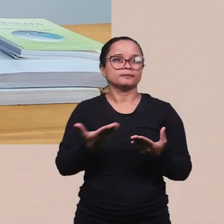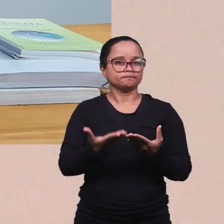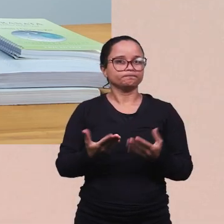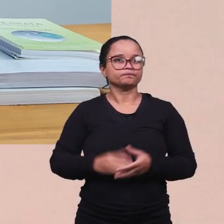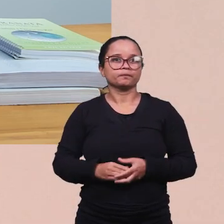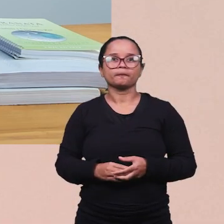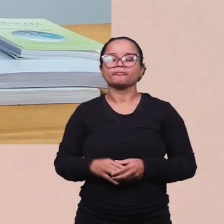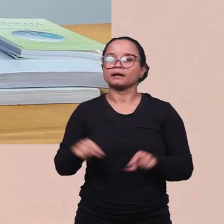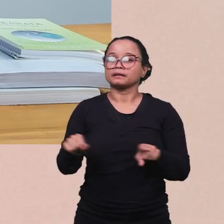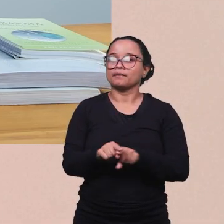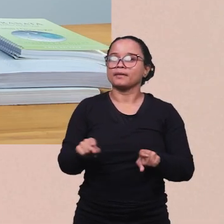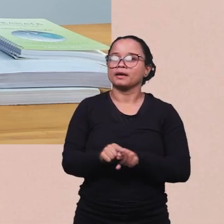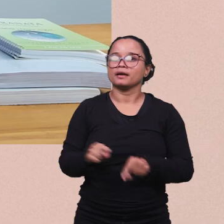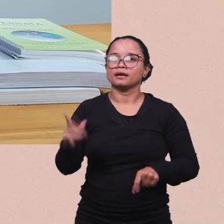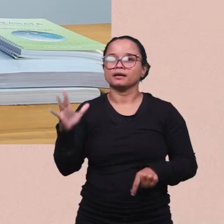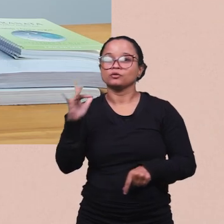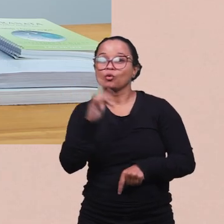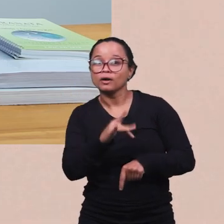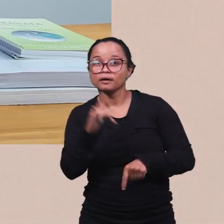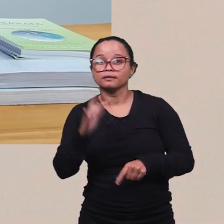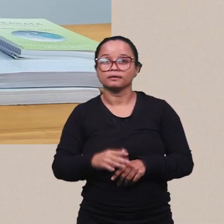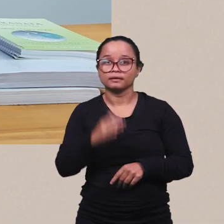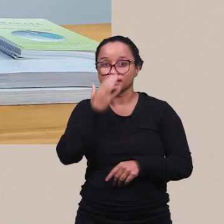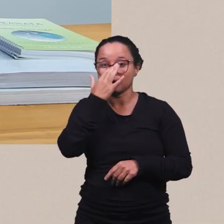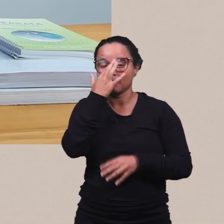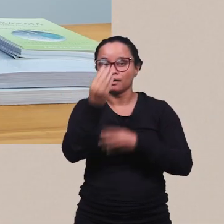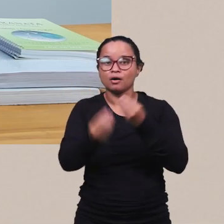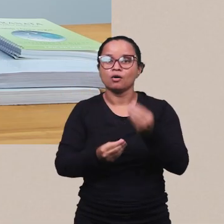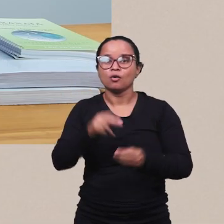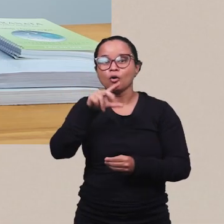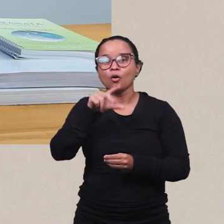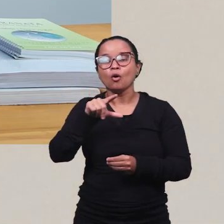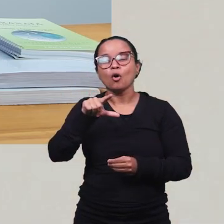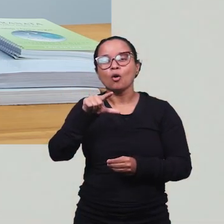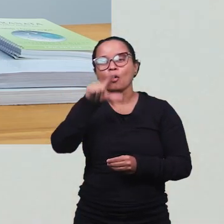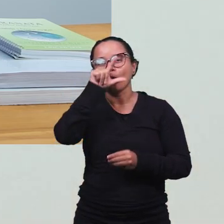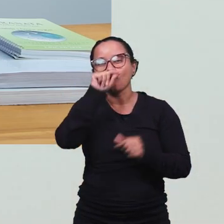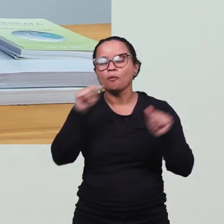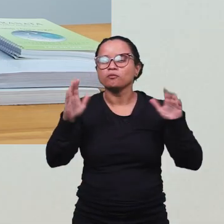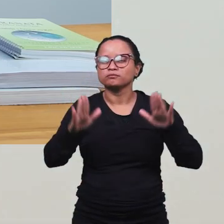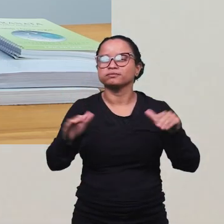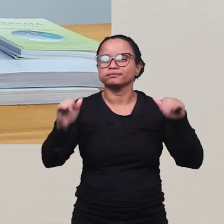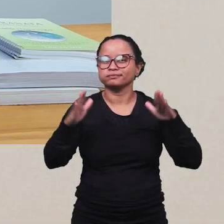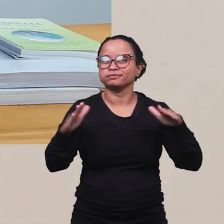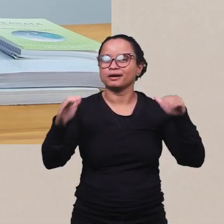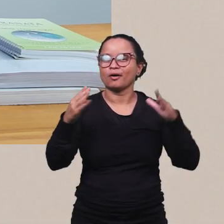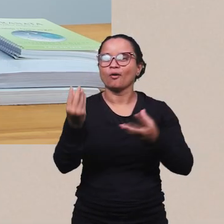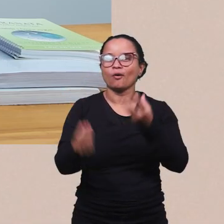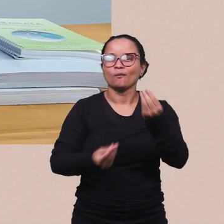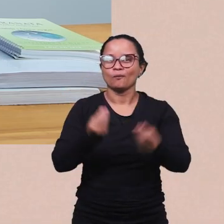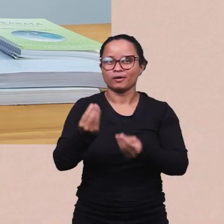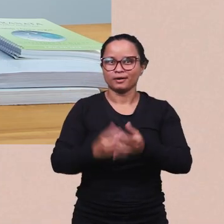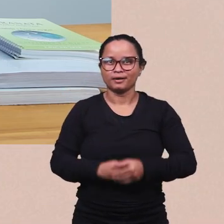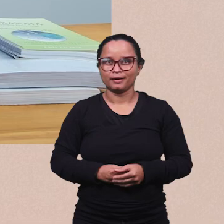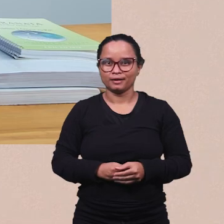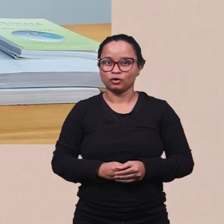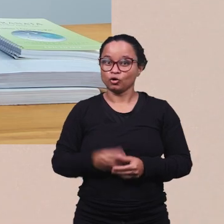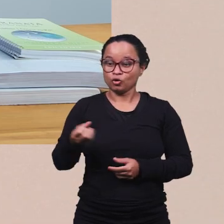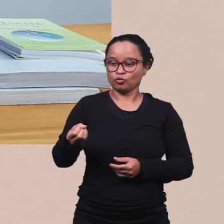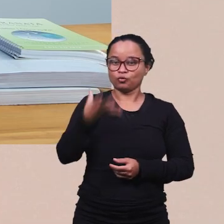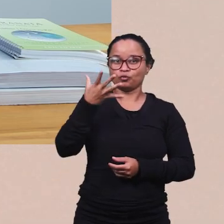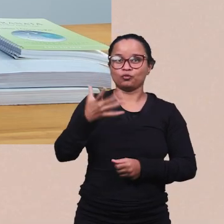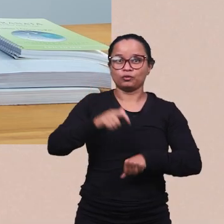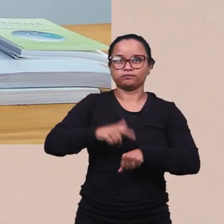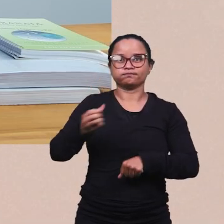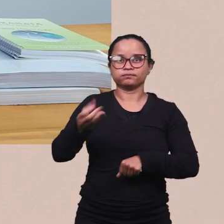juntamente, tocar o pássaro, o voo de um pássaro, eu acho que isso é uma coisa bastante inédita.